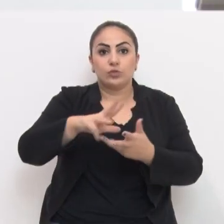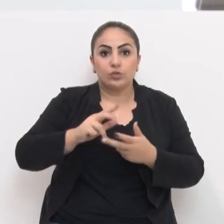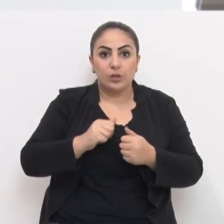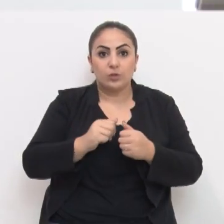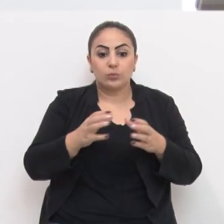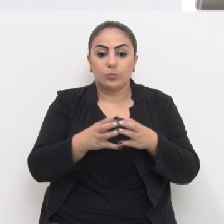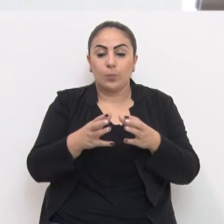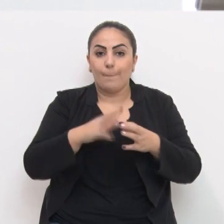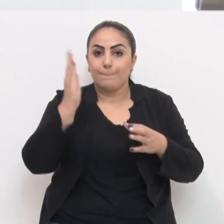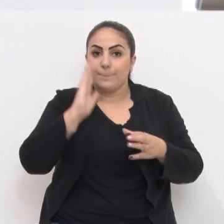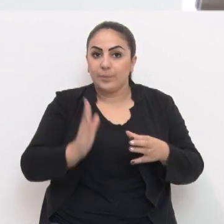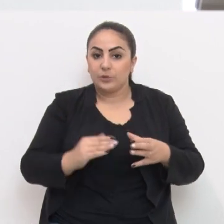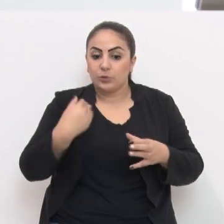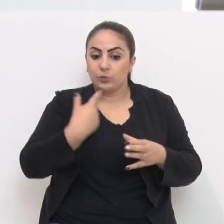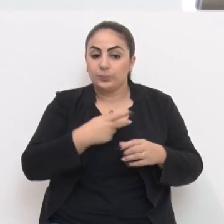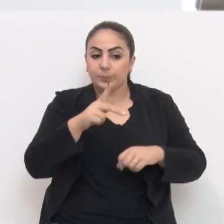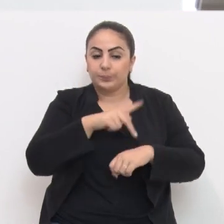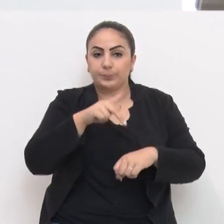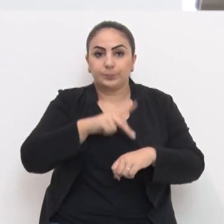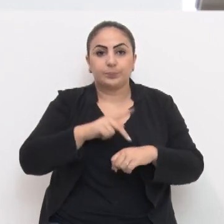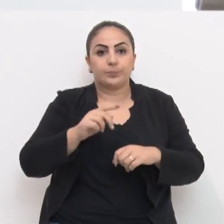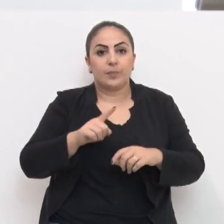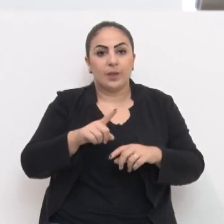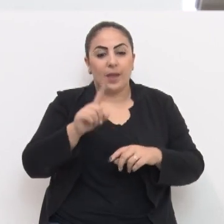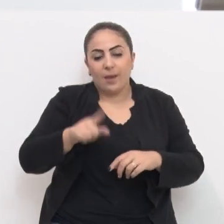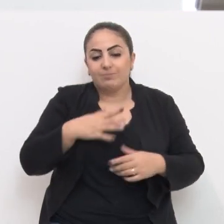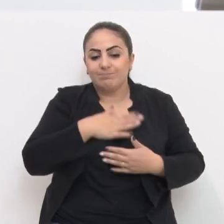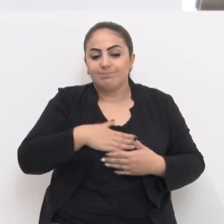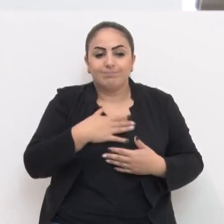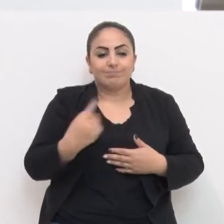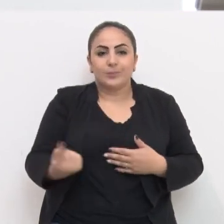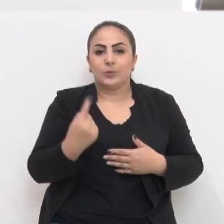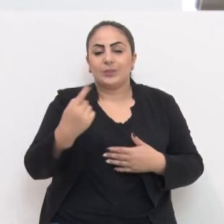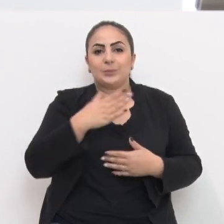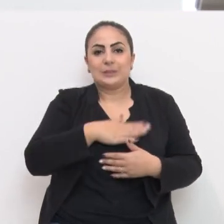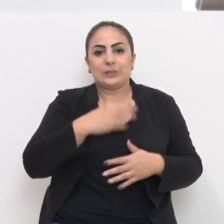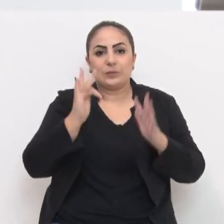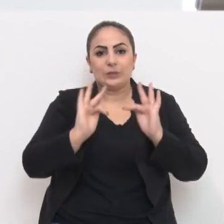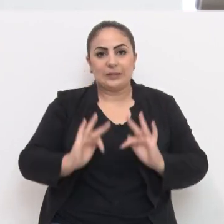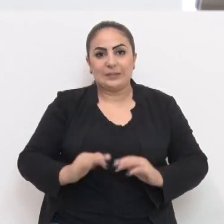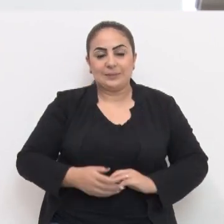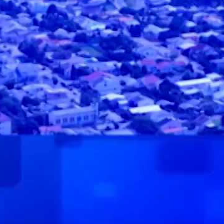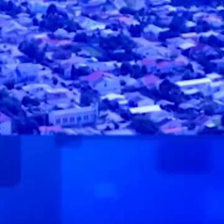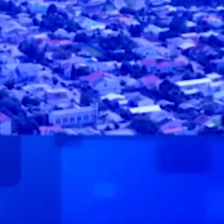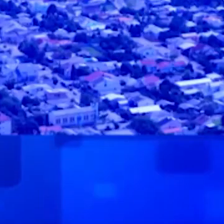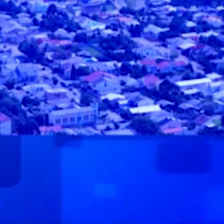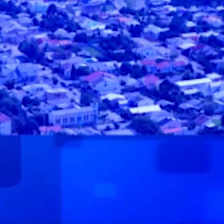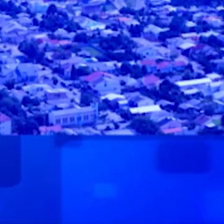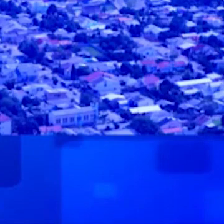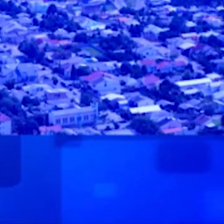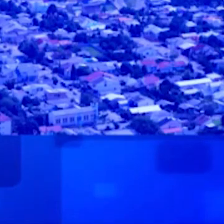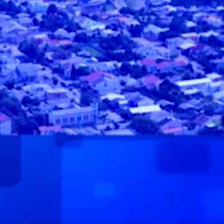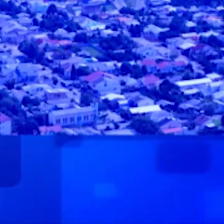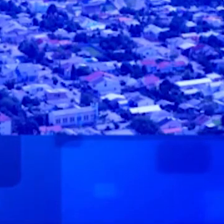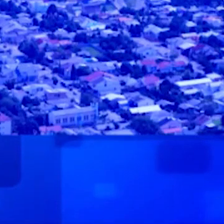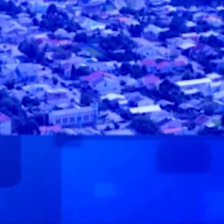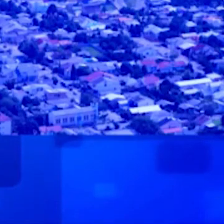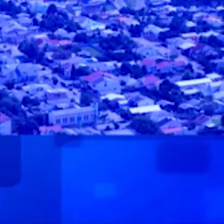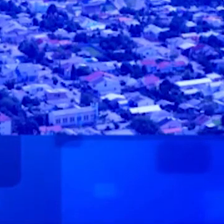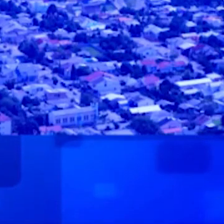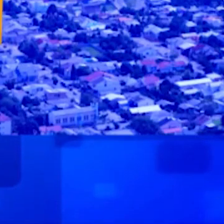na seleção brasileira, no nosso país, então foi uma sensação única e me sinto muito feliz e honrado.